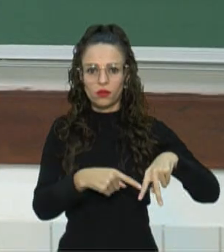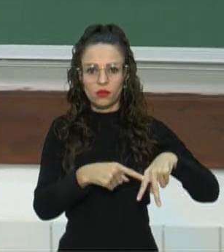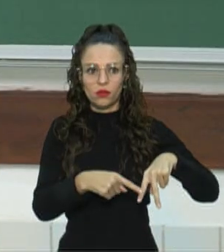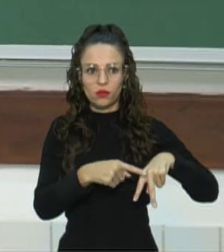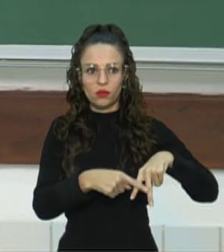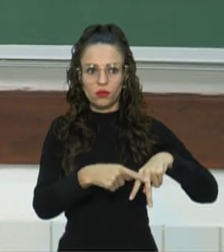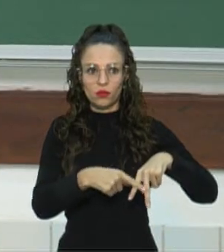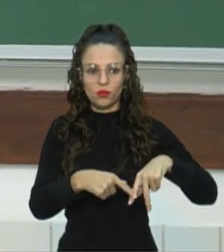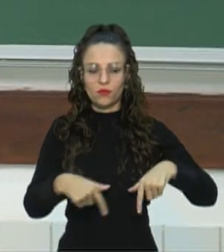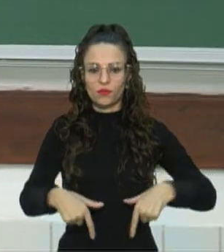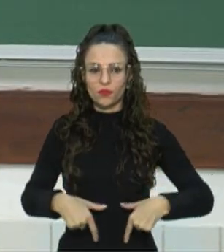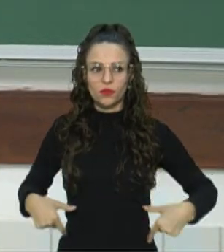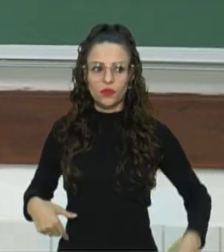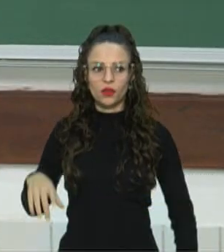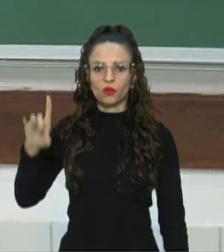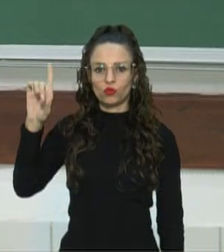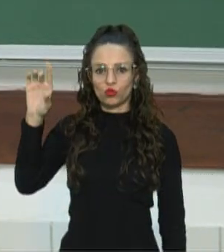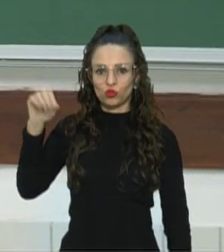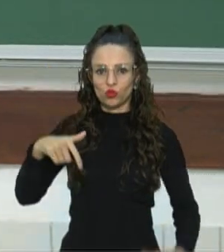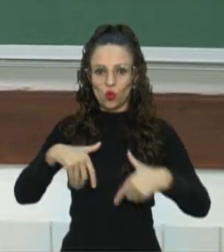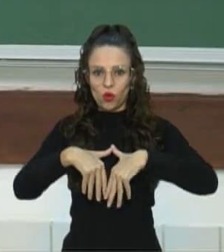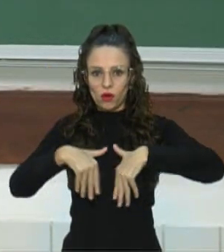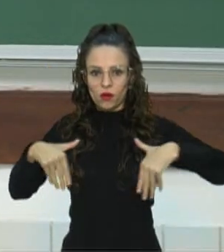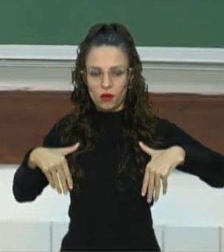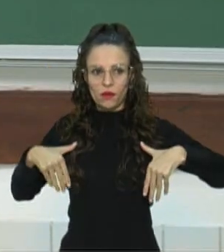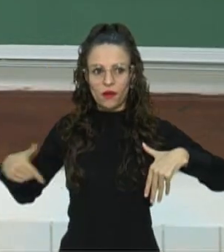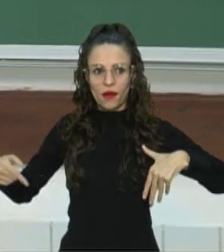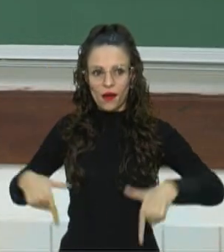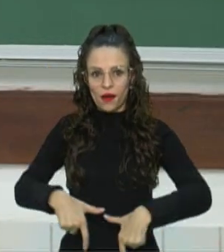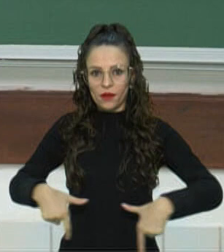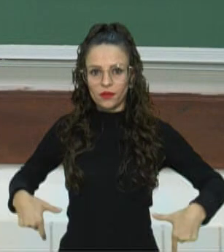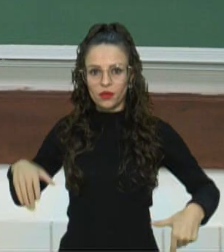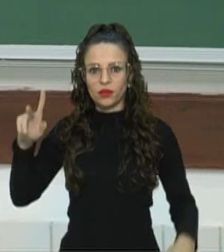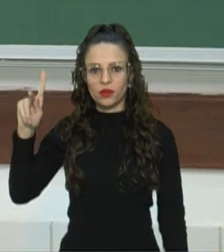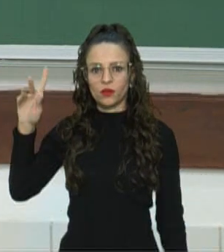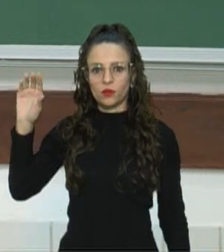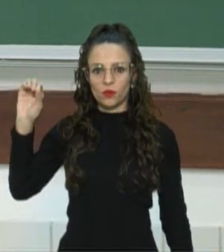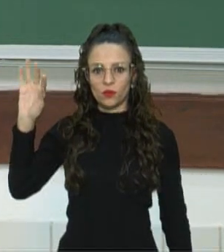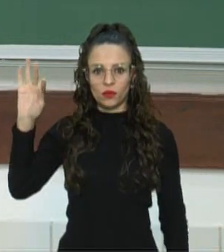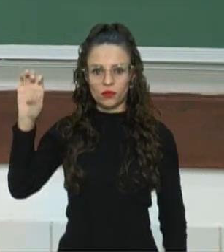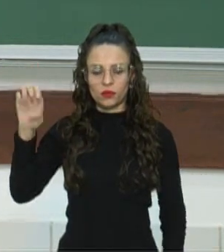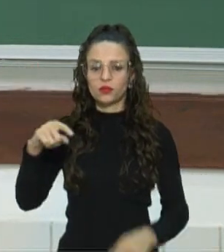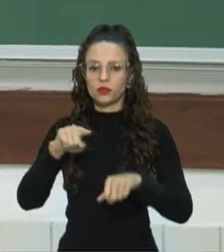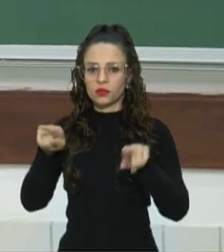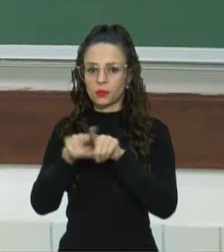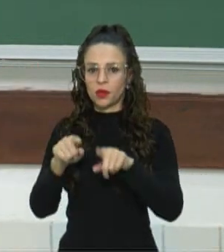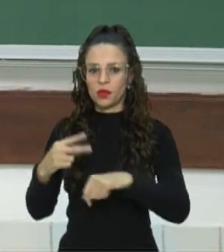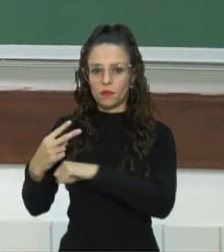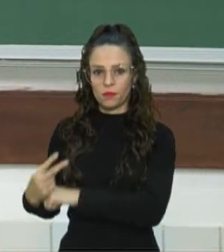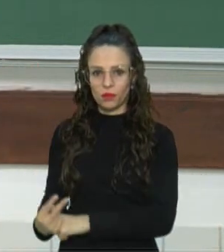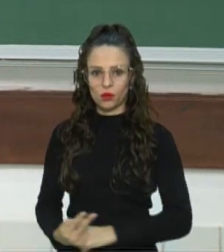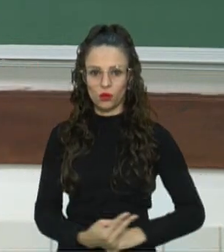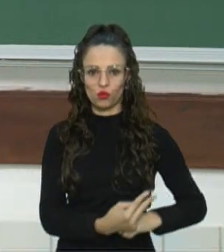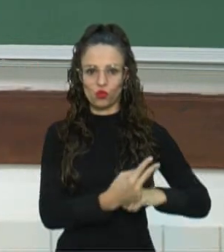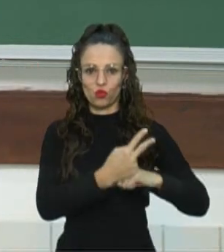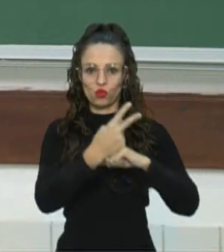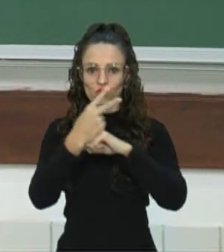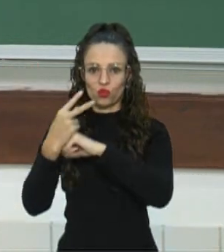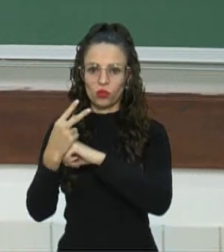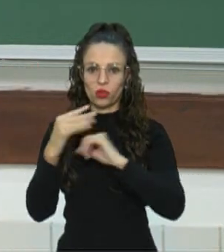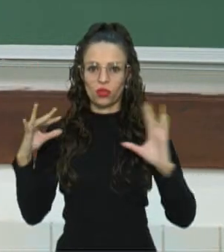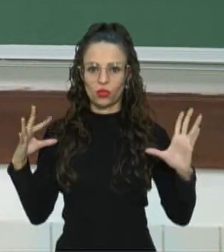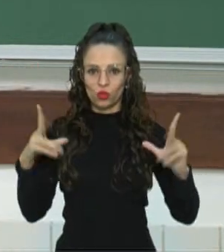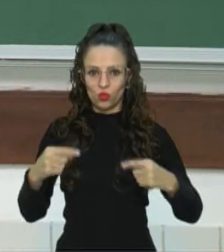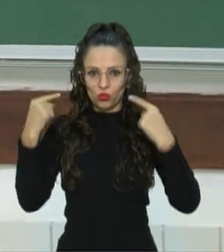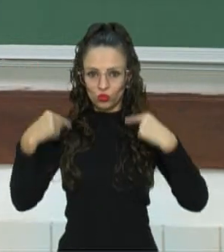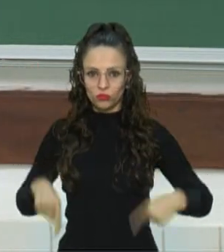temos o do, a proteção do tórax, e o cote, a proteção de cintura. Então também ela protege todo o praticante, né?